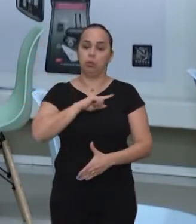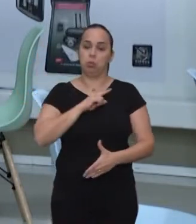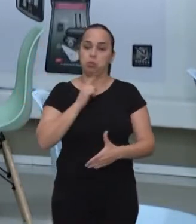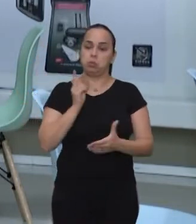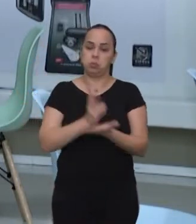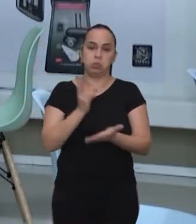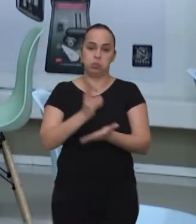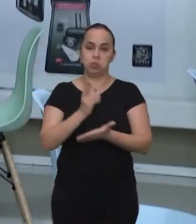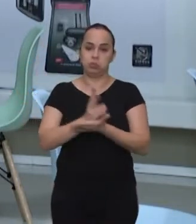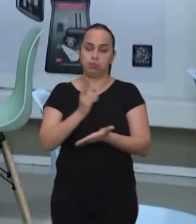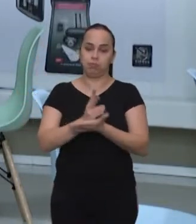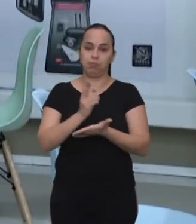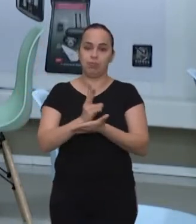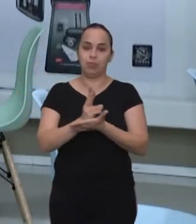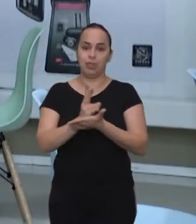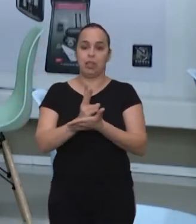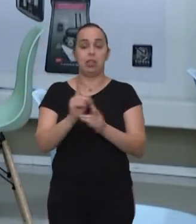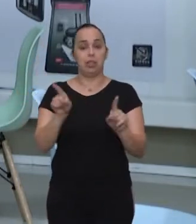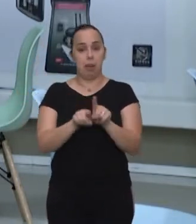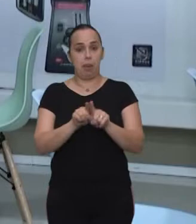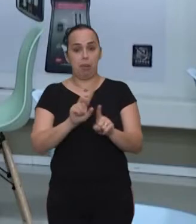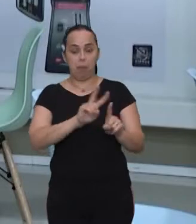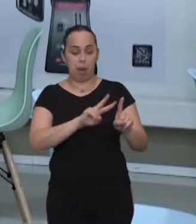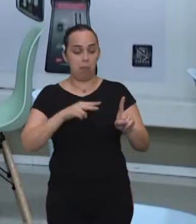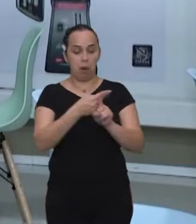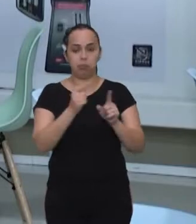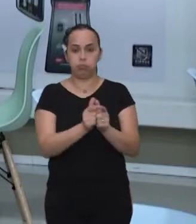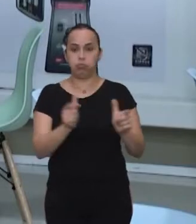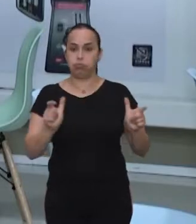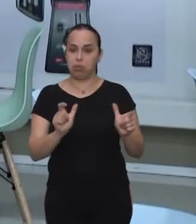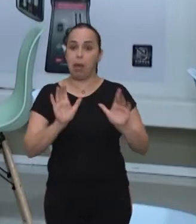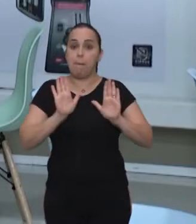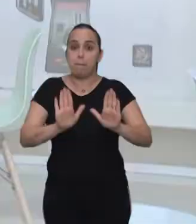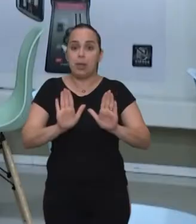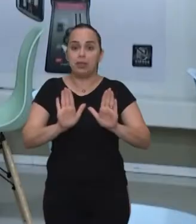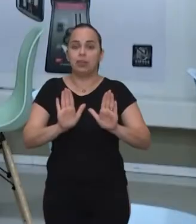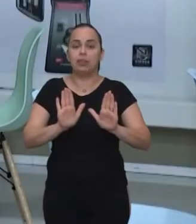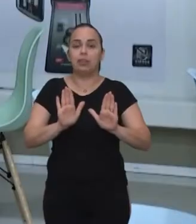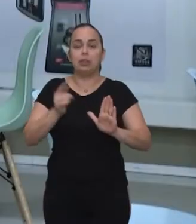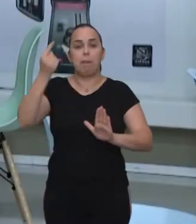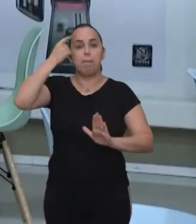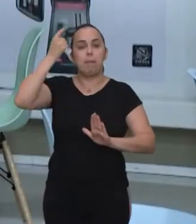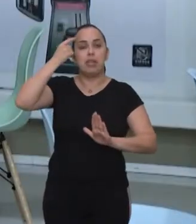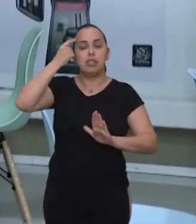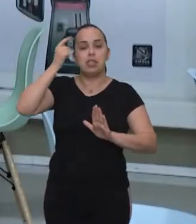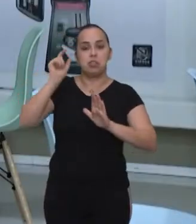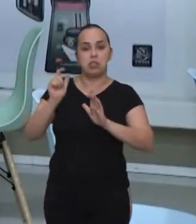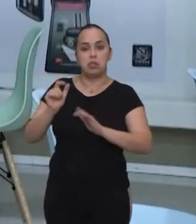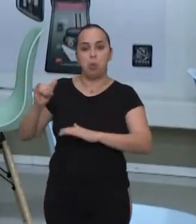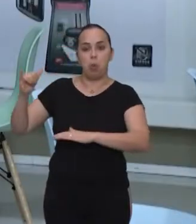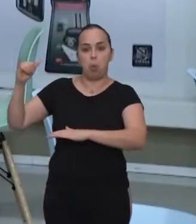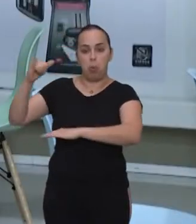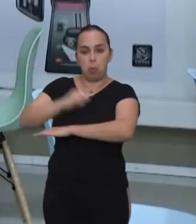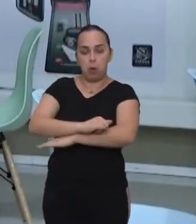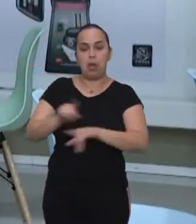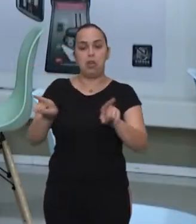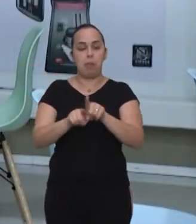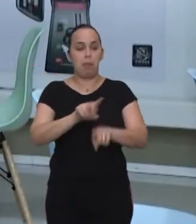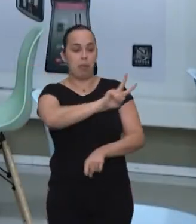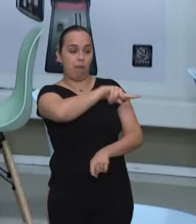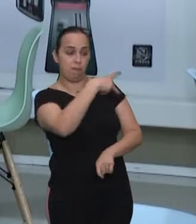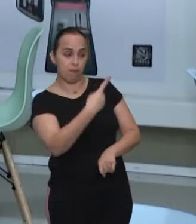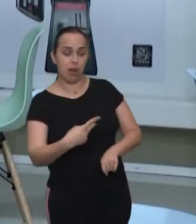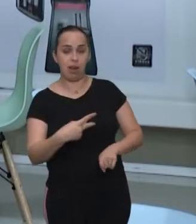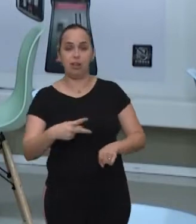aeroporto acabou fechando a gente conseguiu se manteiga e e até dobramos de tamanho no ano passado é mas a gente vê um potencial de crescimento aqui